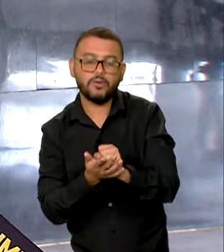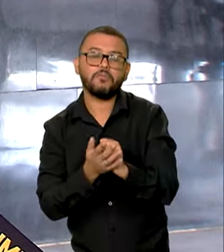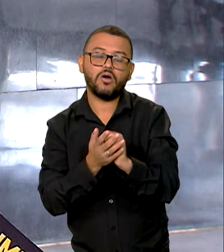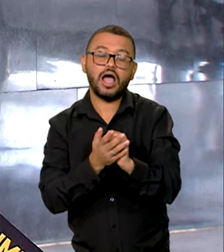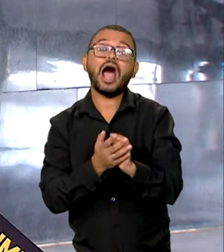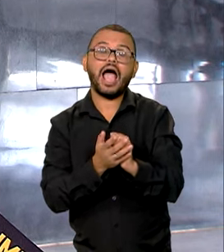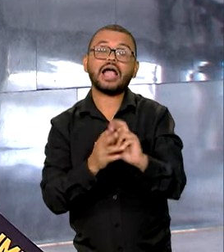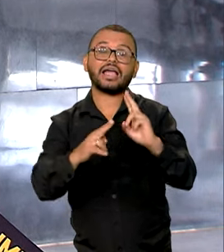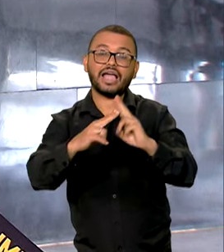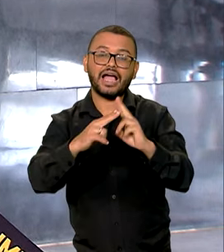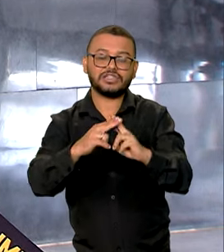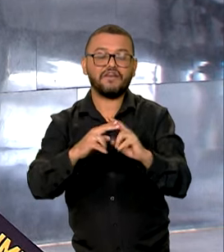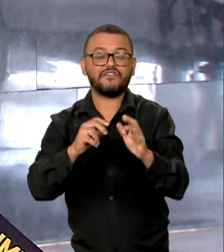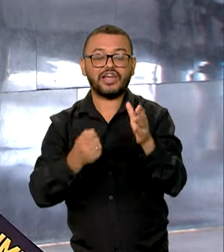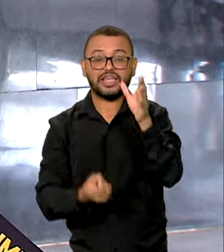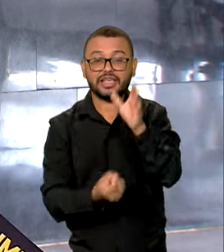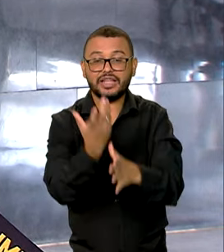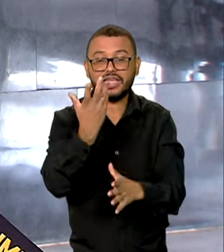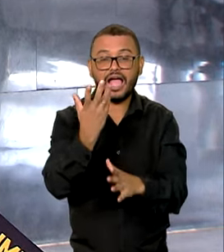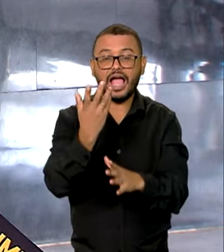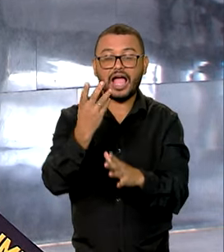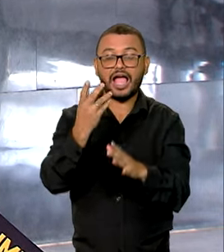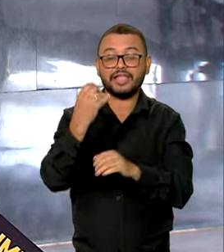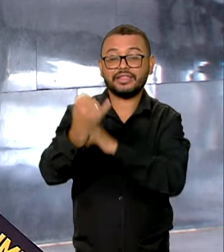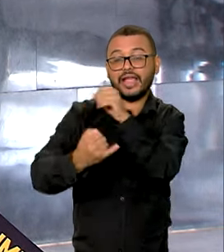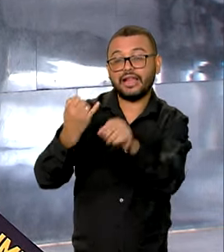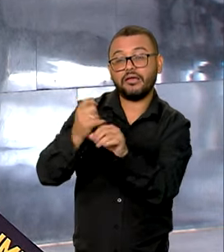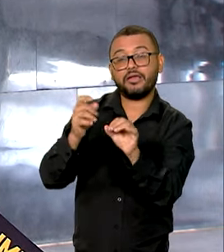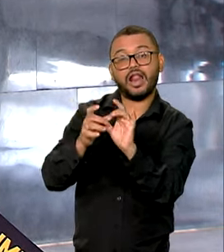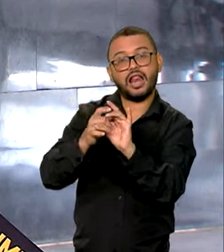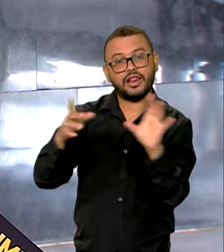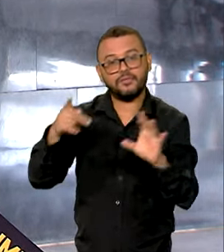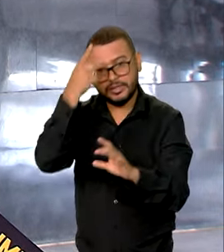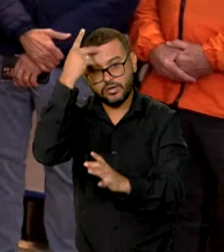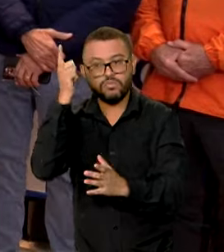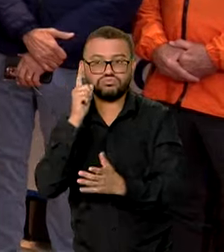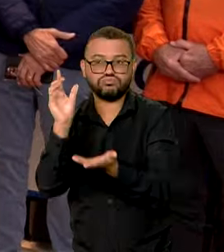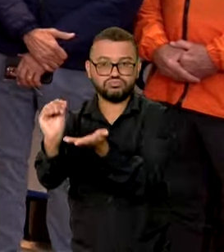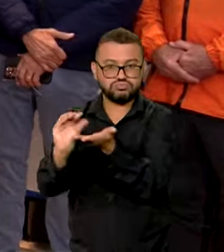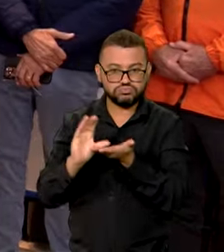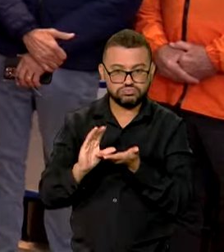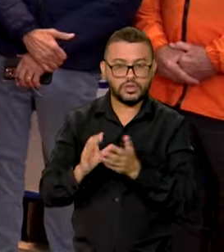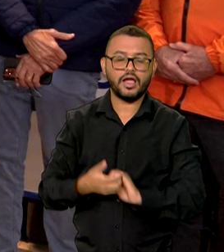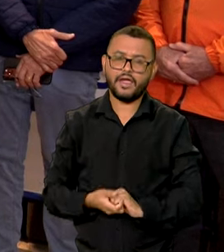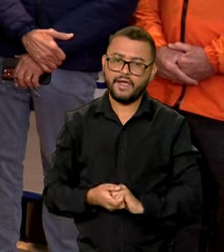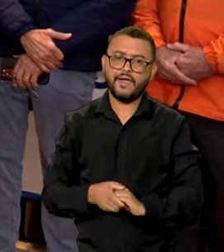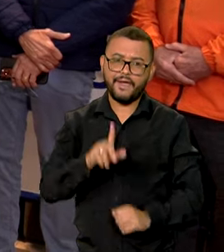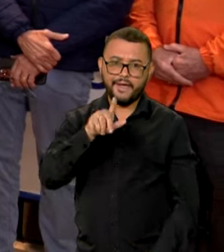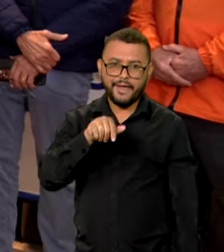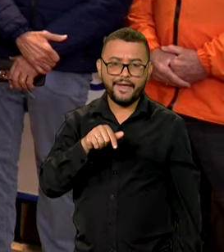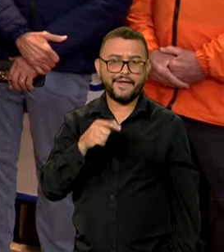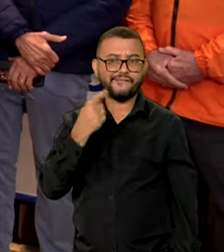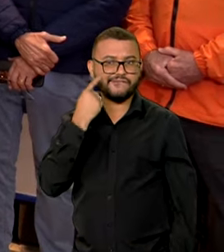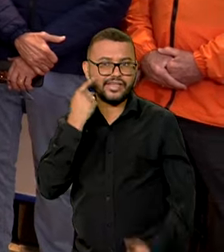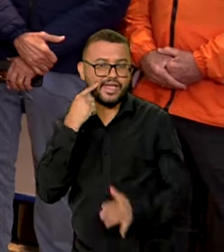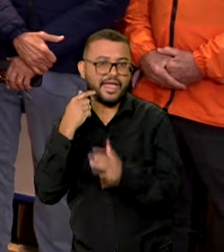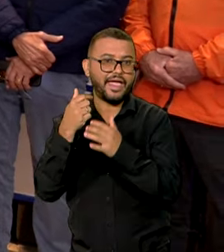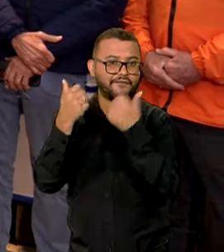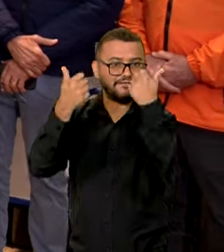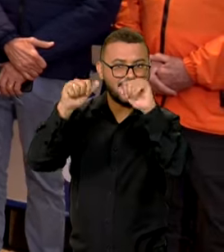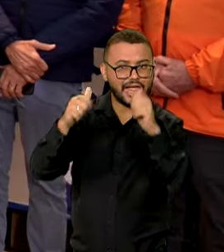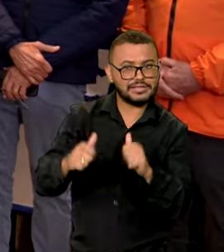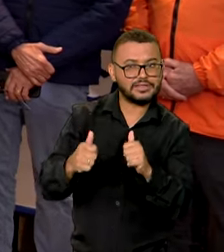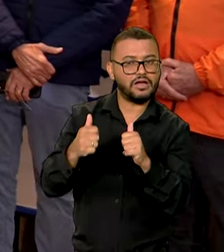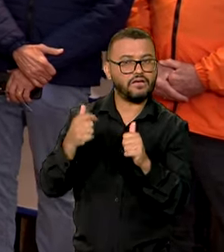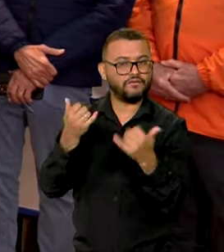Caixa vai abrir uma poupança social digital para recebimento do auxílio. Basicamente, é uma checagem de